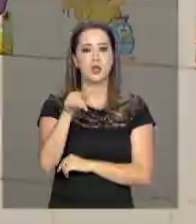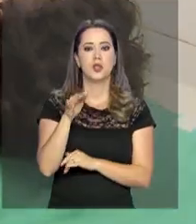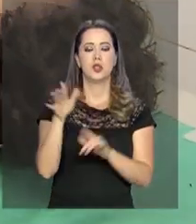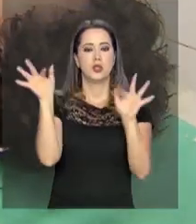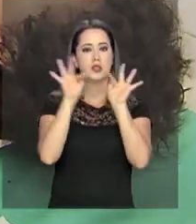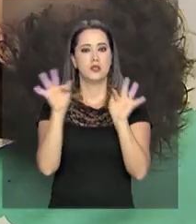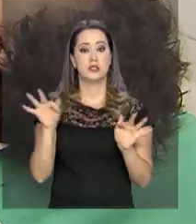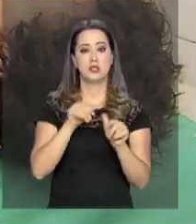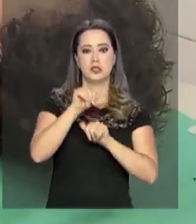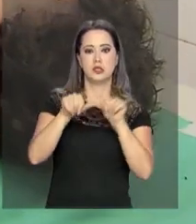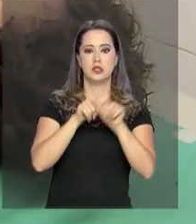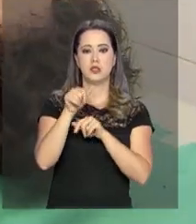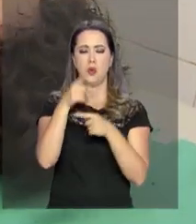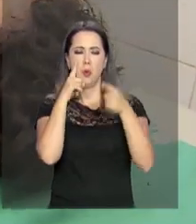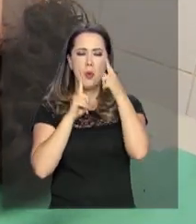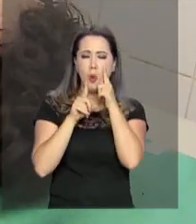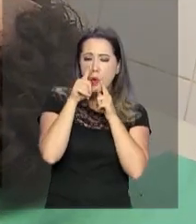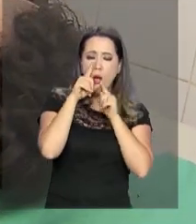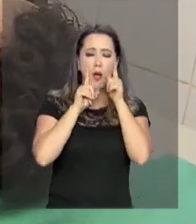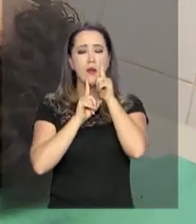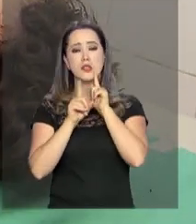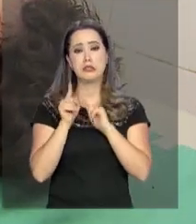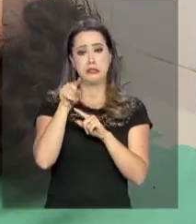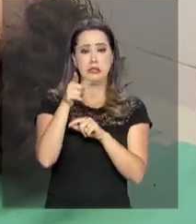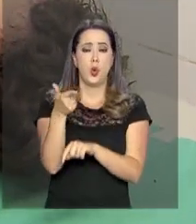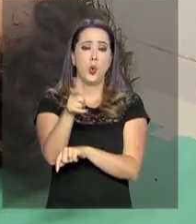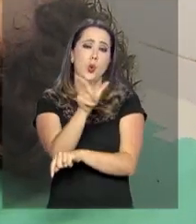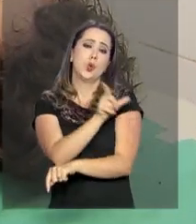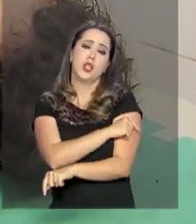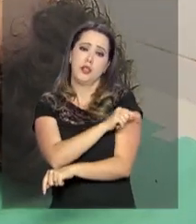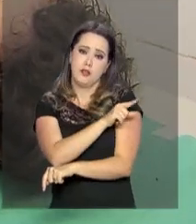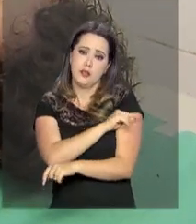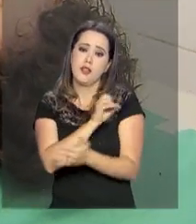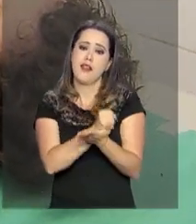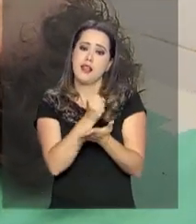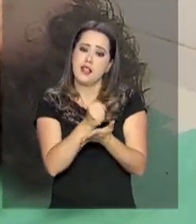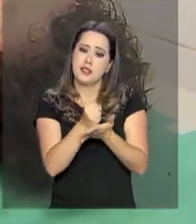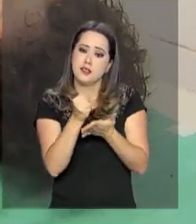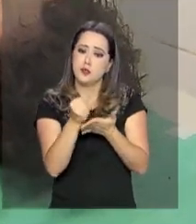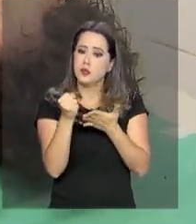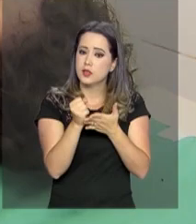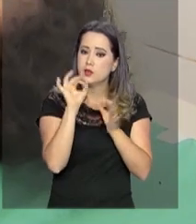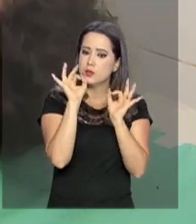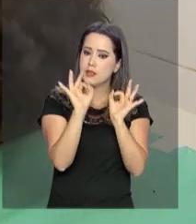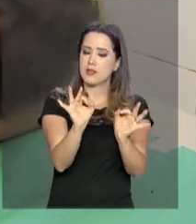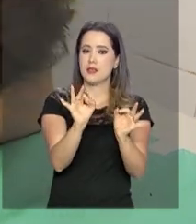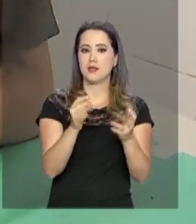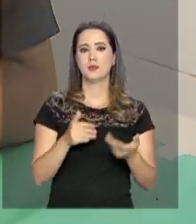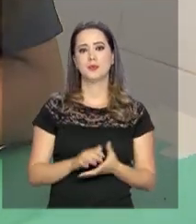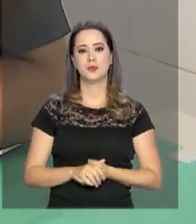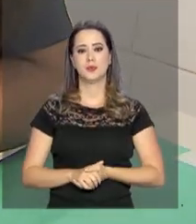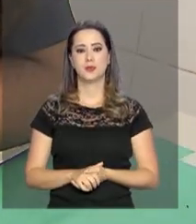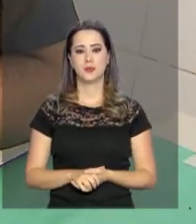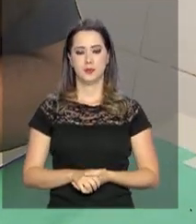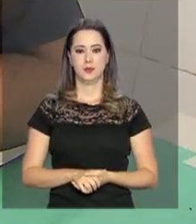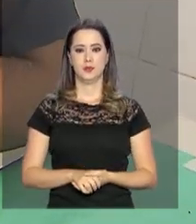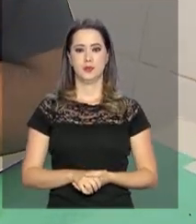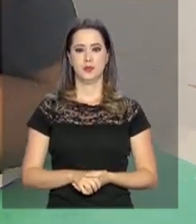animação se transforma em choro. Com mais essa vacina, a caderneta de Caleb está em dia.